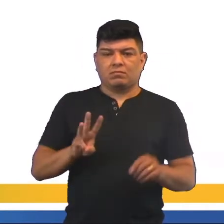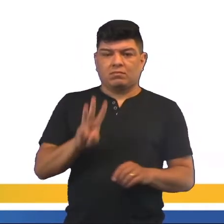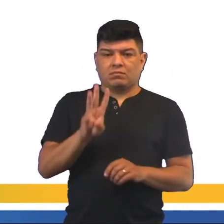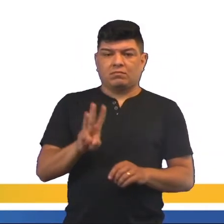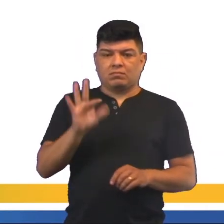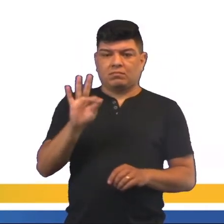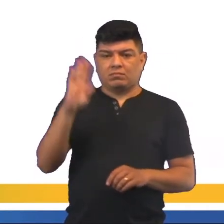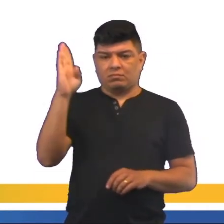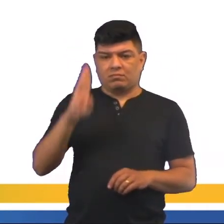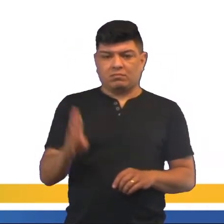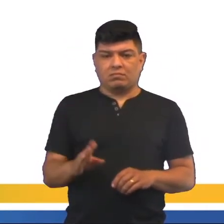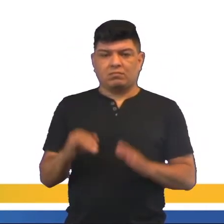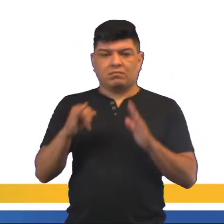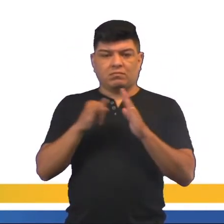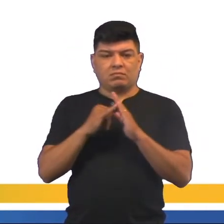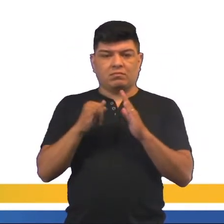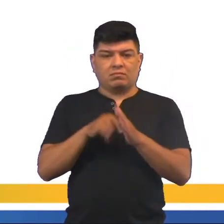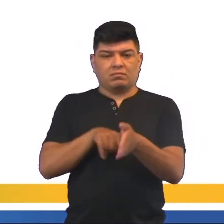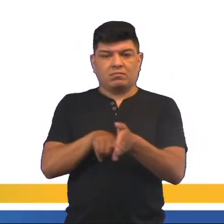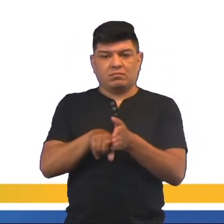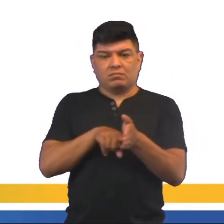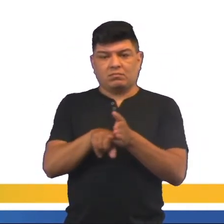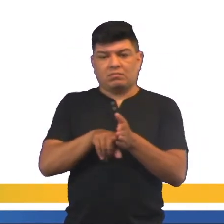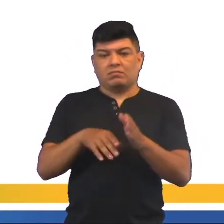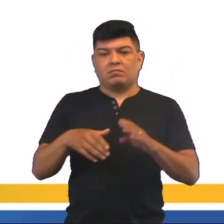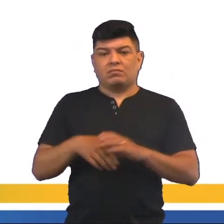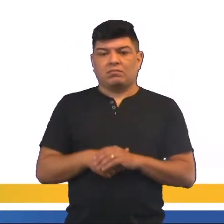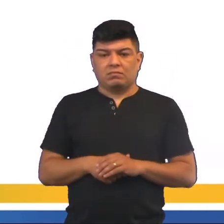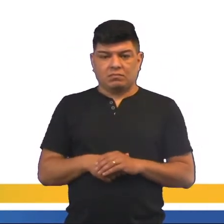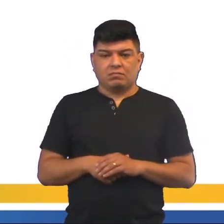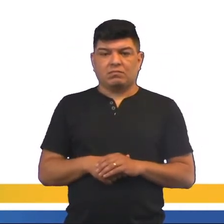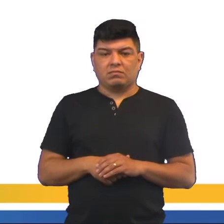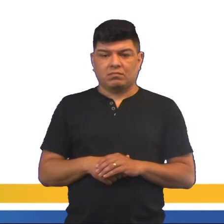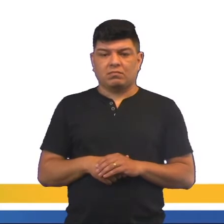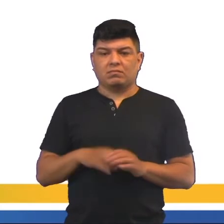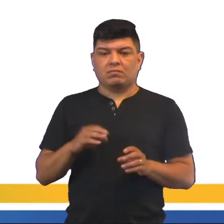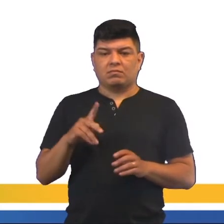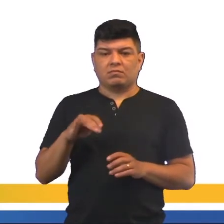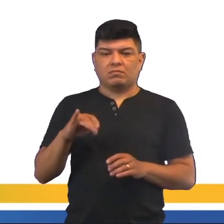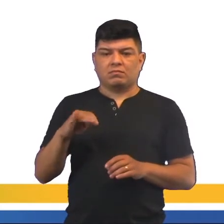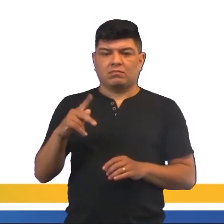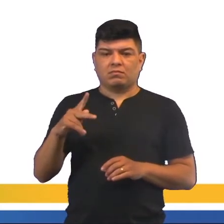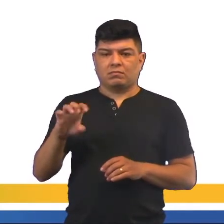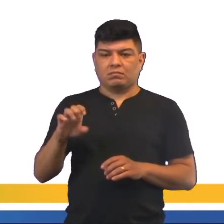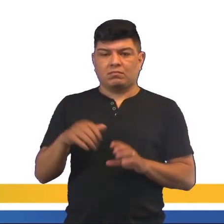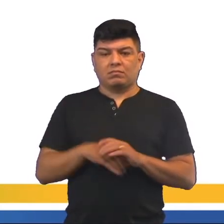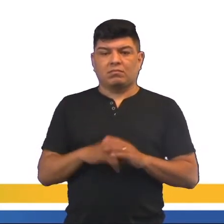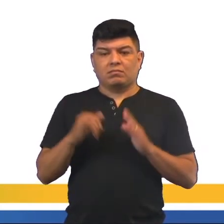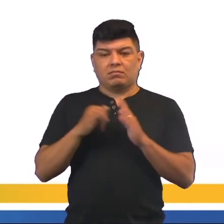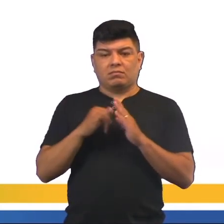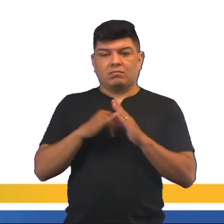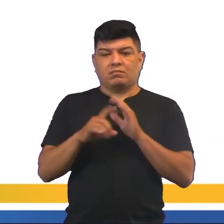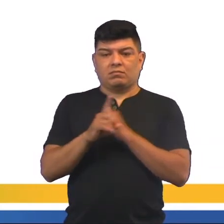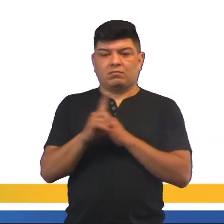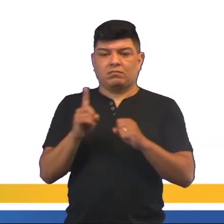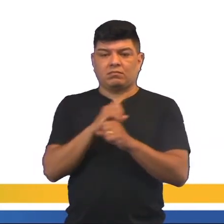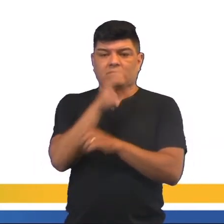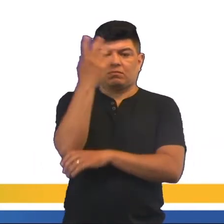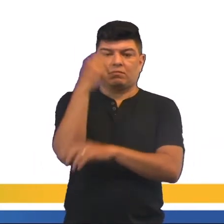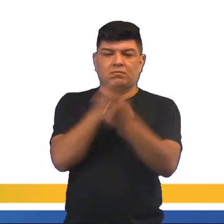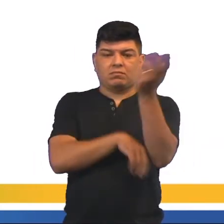Atlântica, a WWF Brasil, o Instituto de Pesquisas Ecológicas, que é o IPE, tem também o